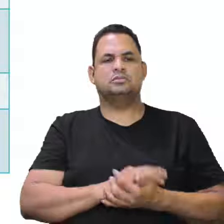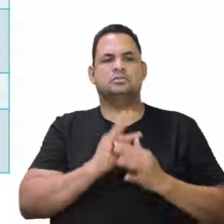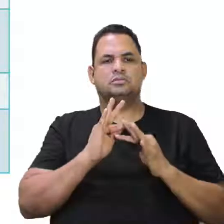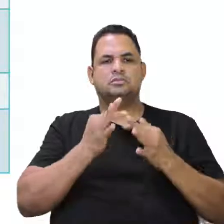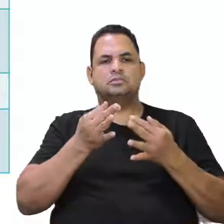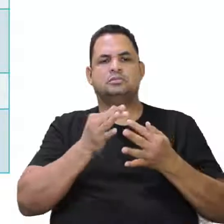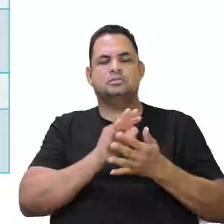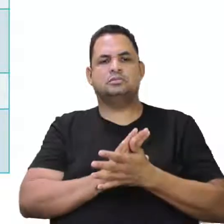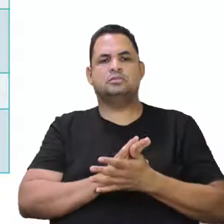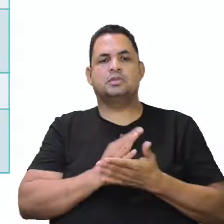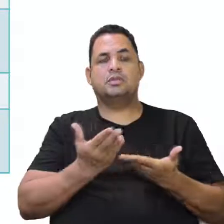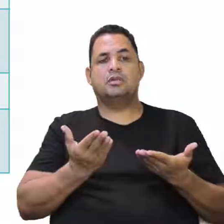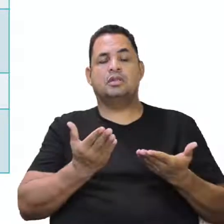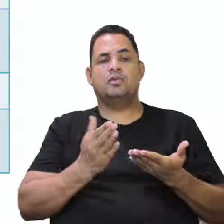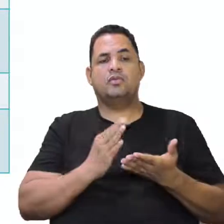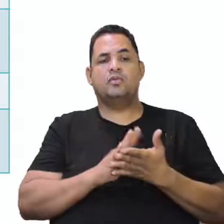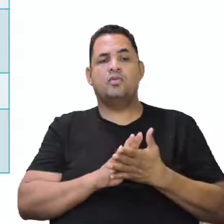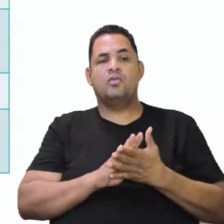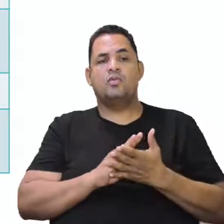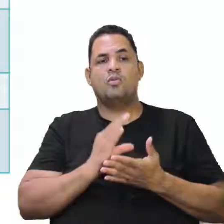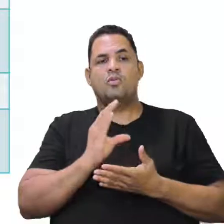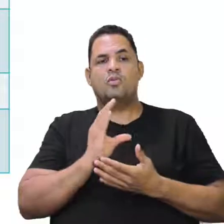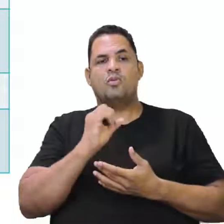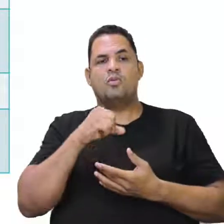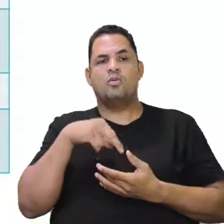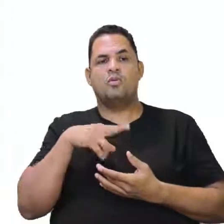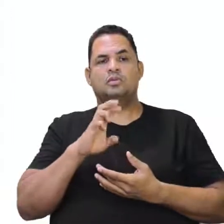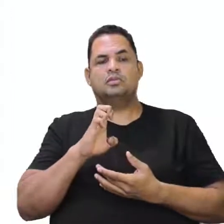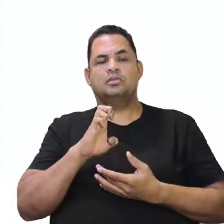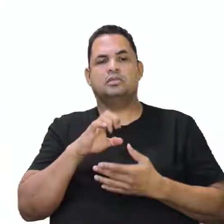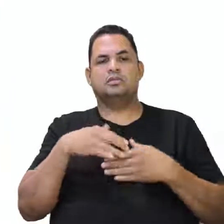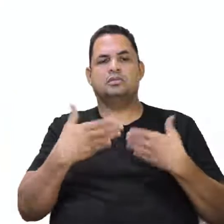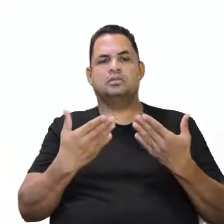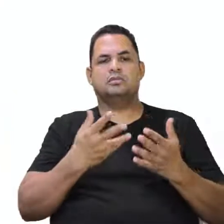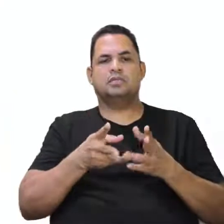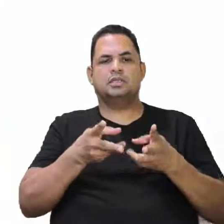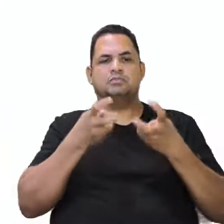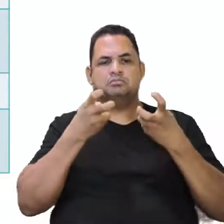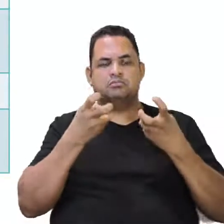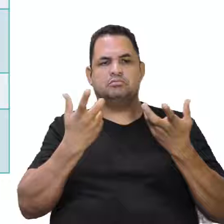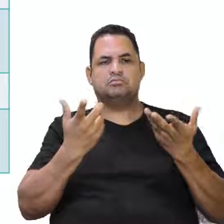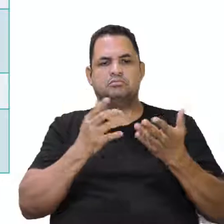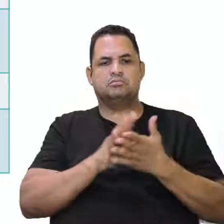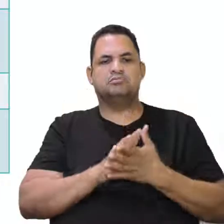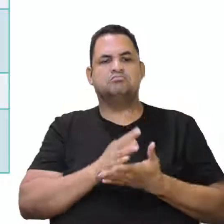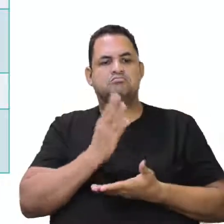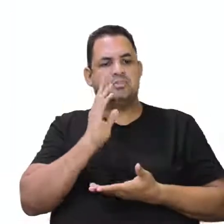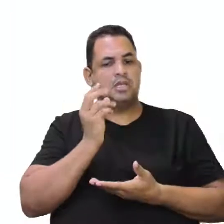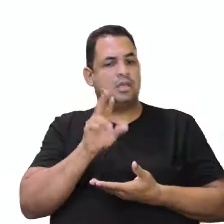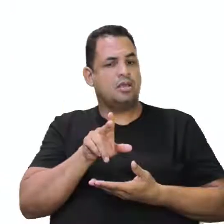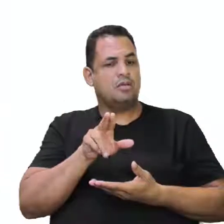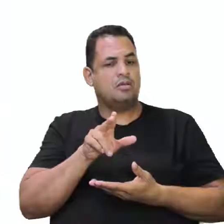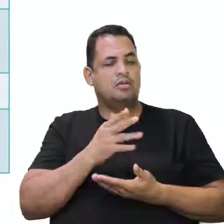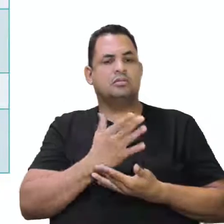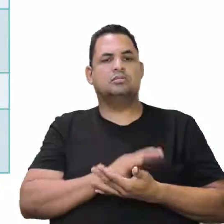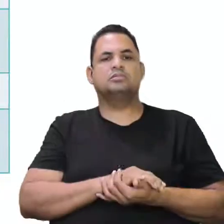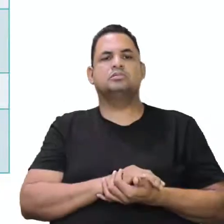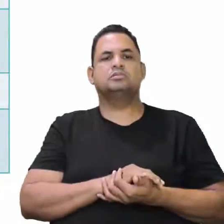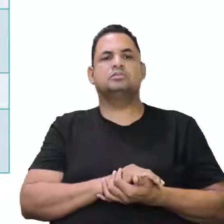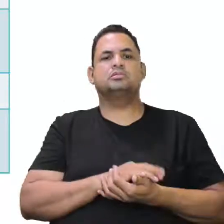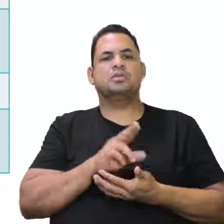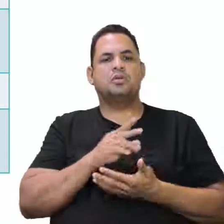final body e agora vamos ver sobre one. Percebam, olha só, que é a mesma situação, a